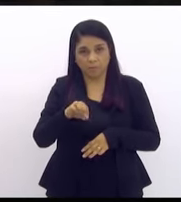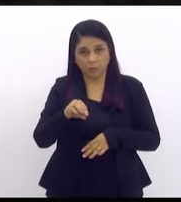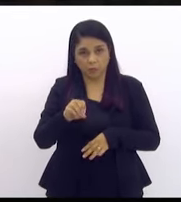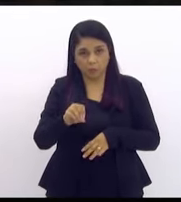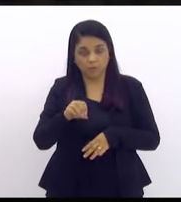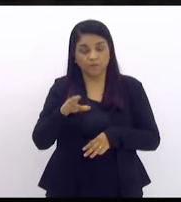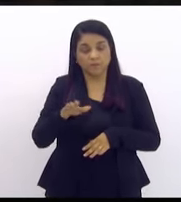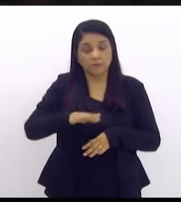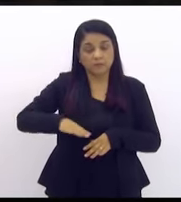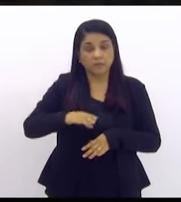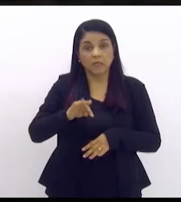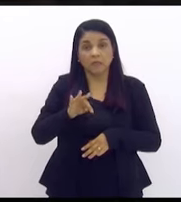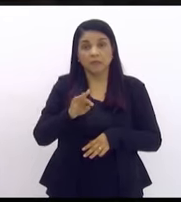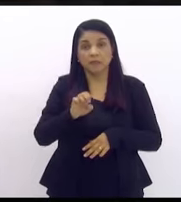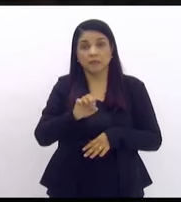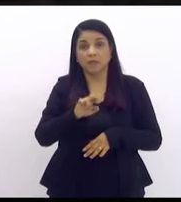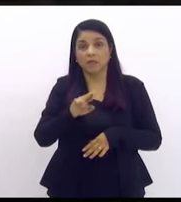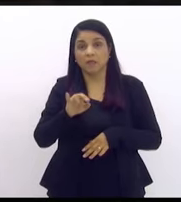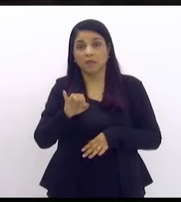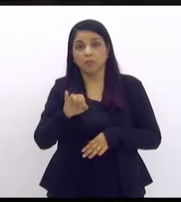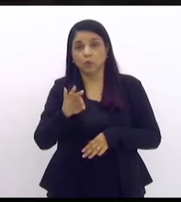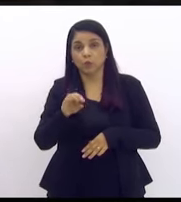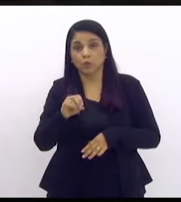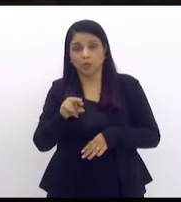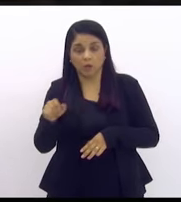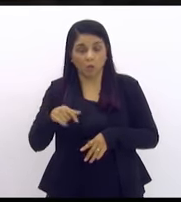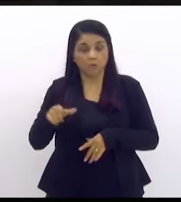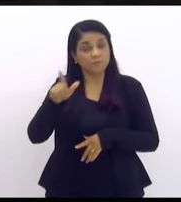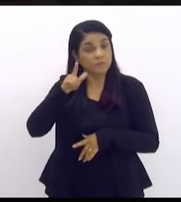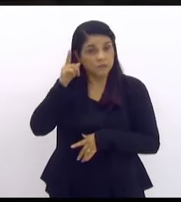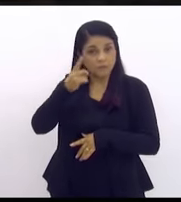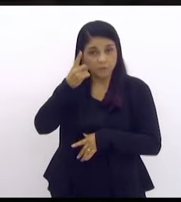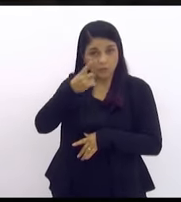Lucinha, foi aparteada pelo deputado Vinícius,